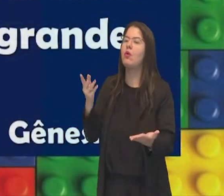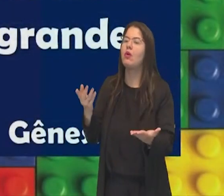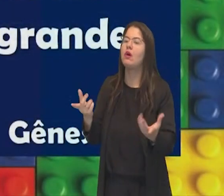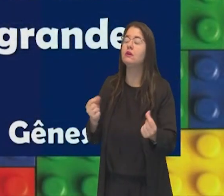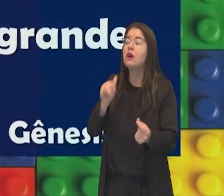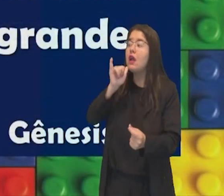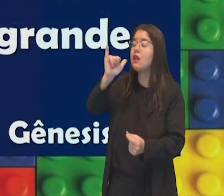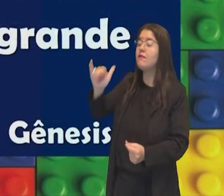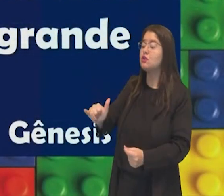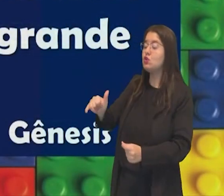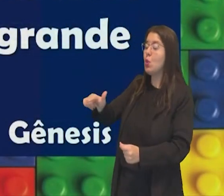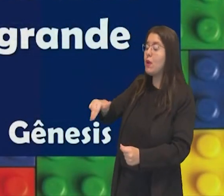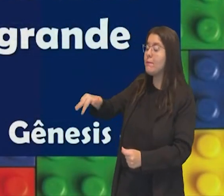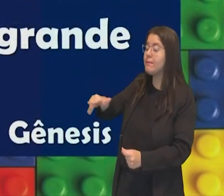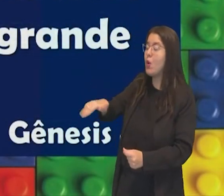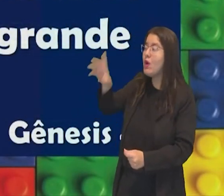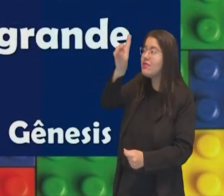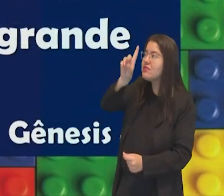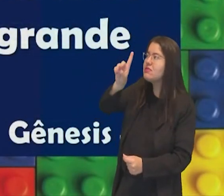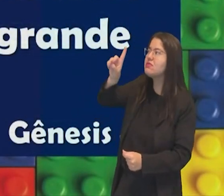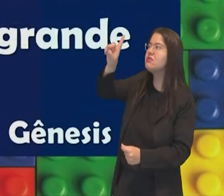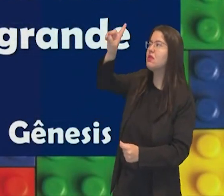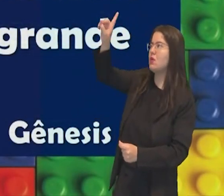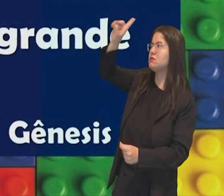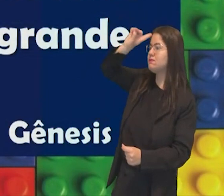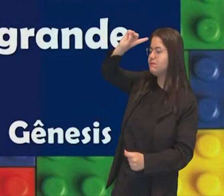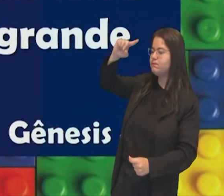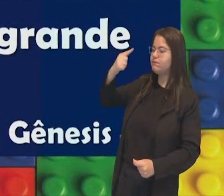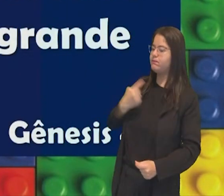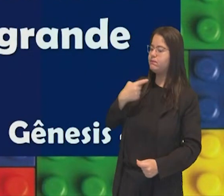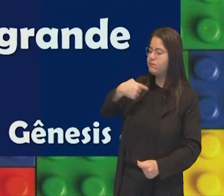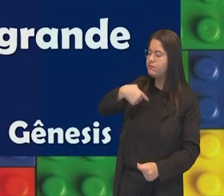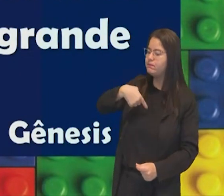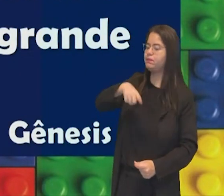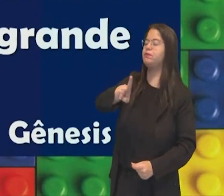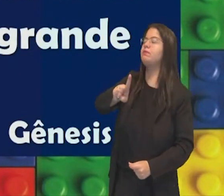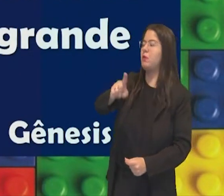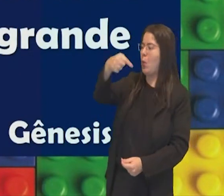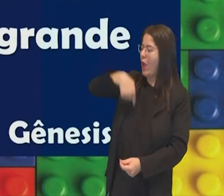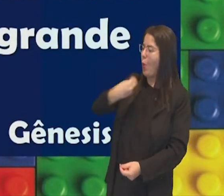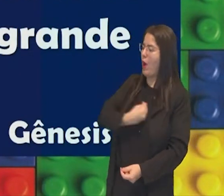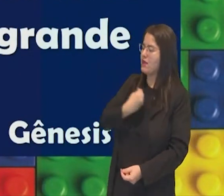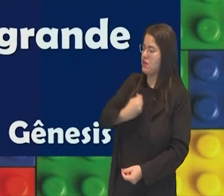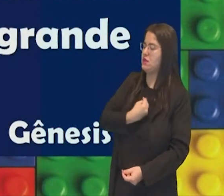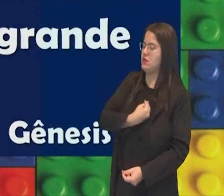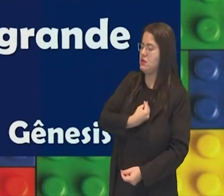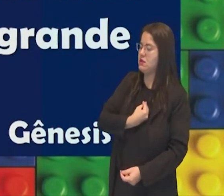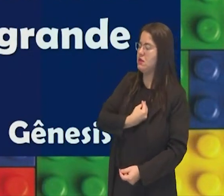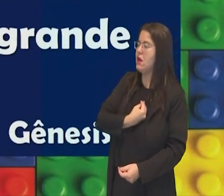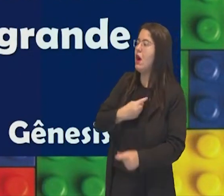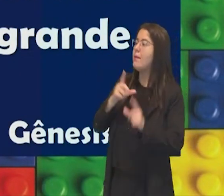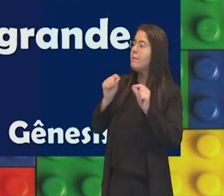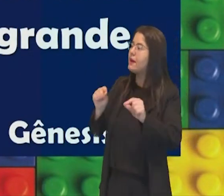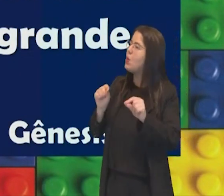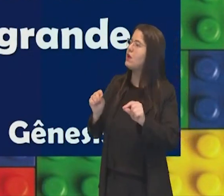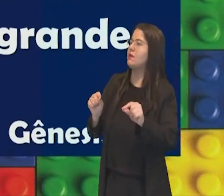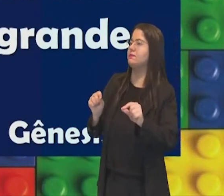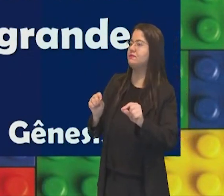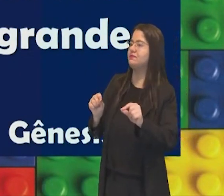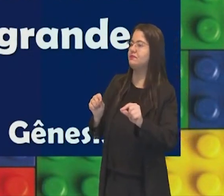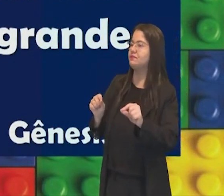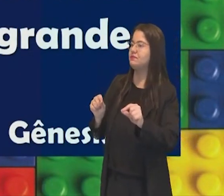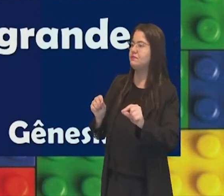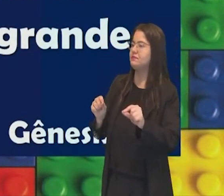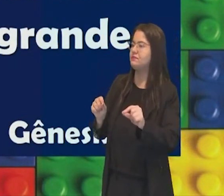seus irmãos: Deus me enviou adiante de vocês, para que fosse conservado para vocês